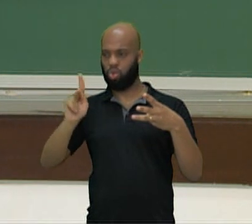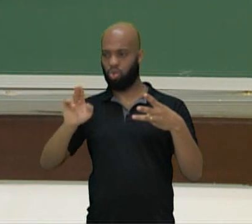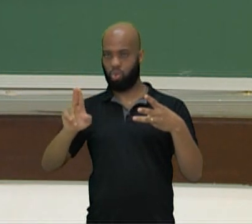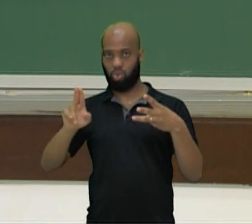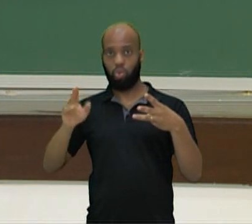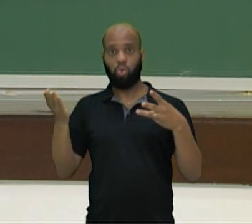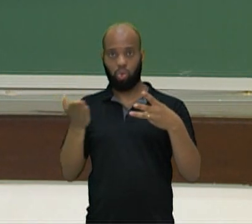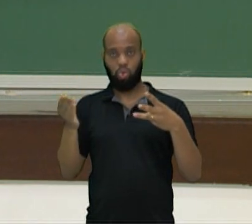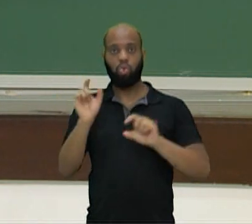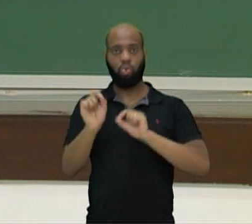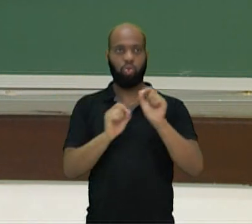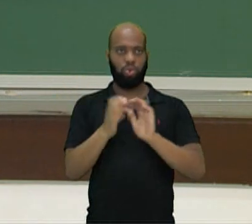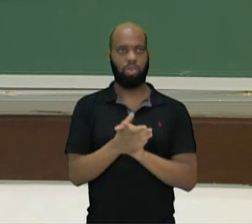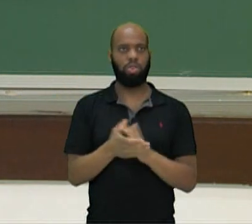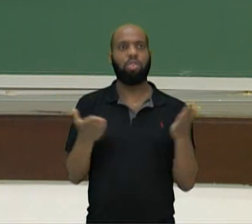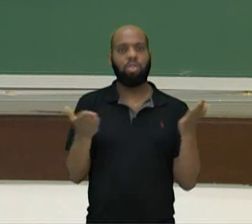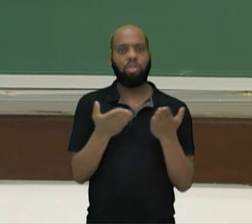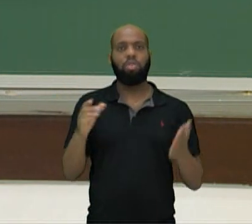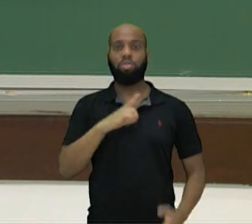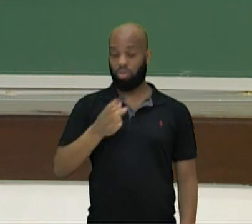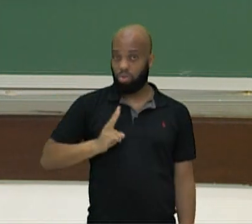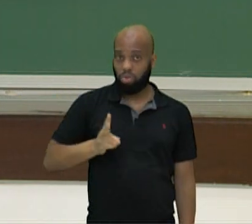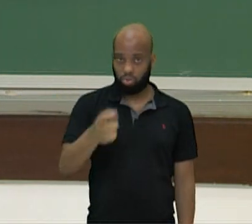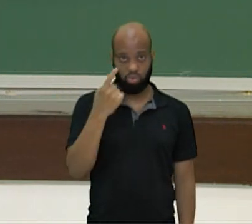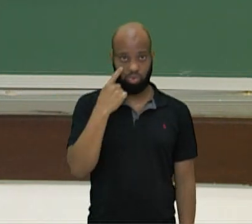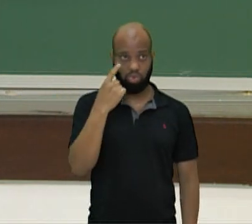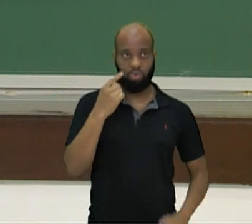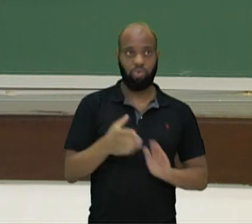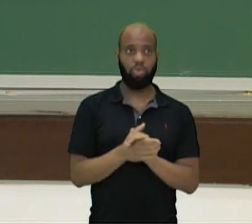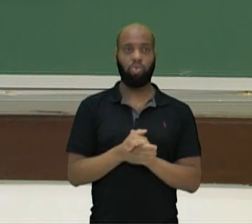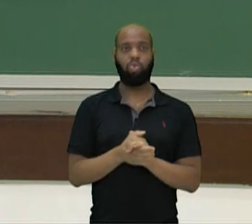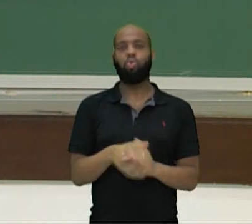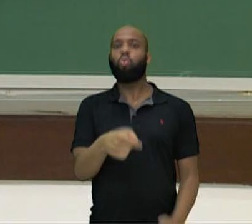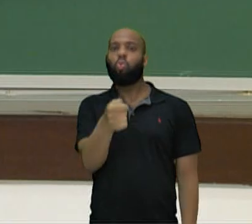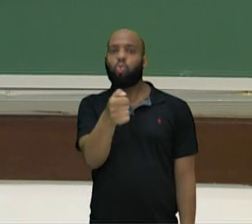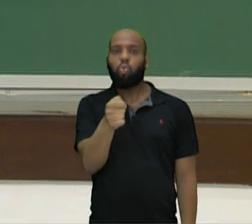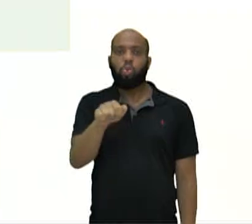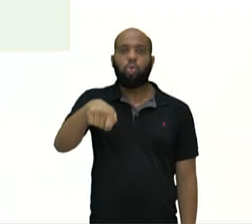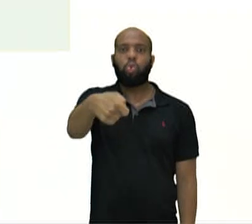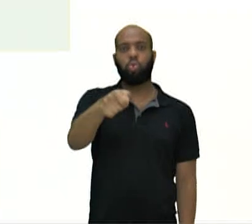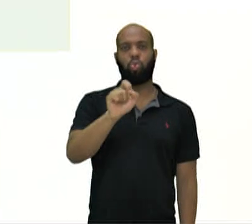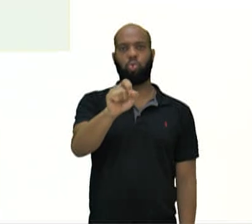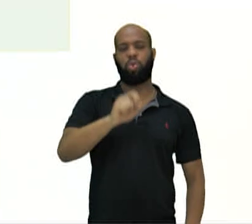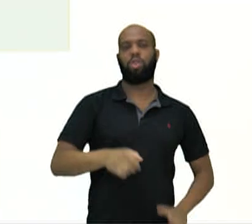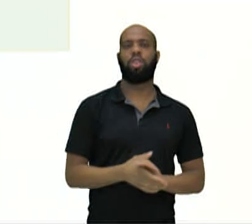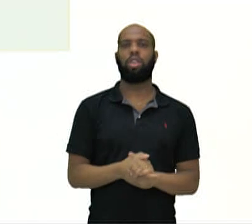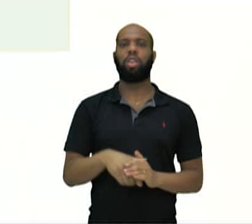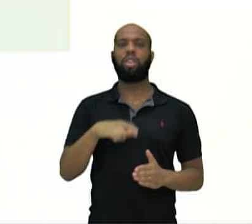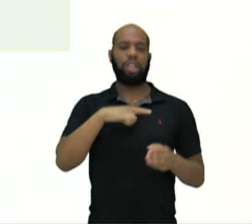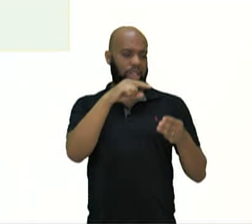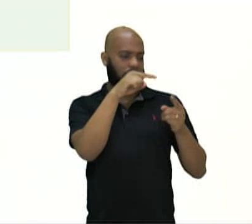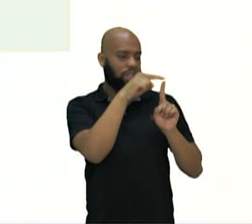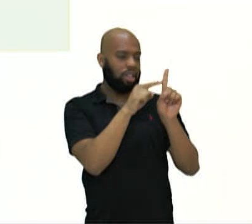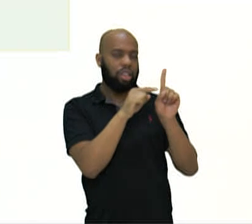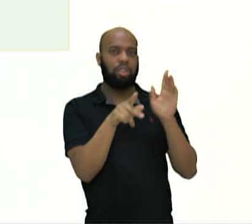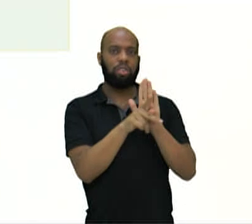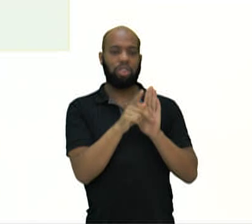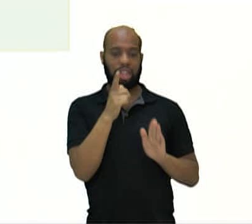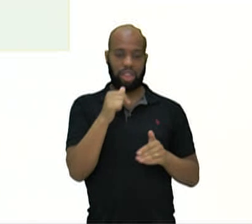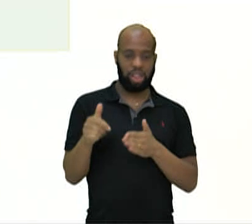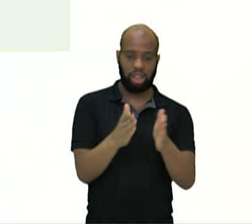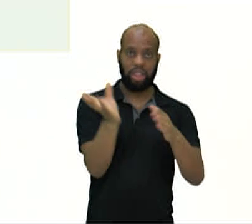hoje nós vamos ainda ver, né, um pouquinho sobre esses tipos de hidrografia dentro da